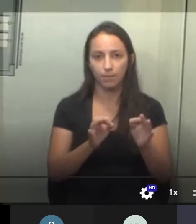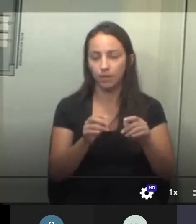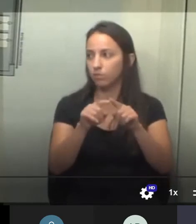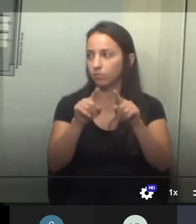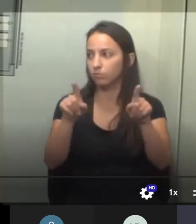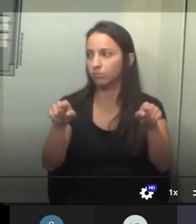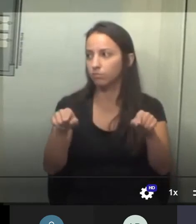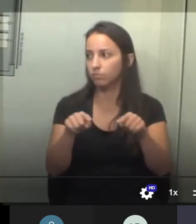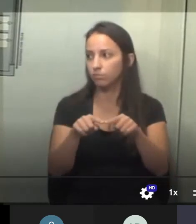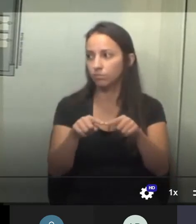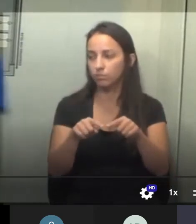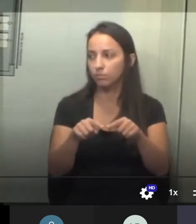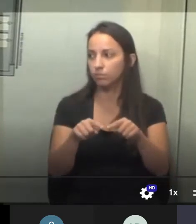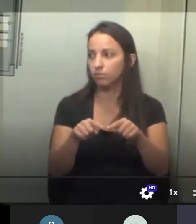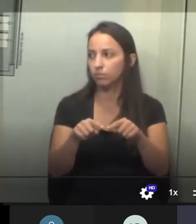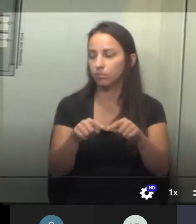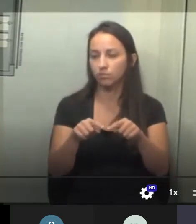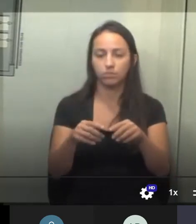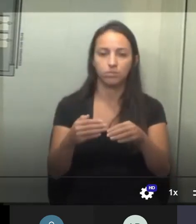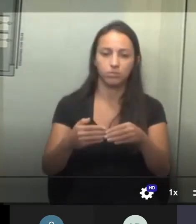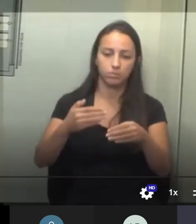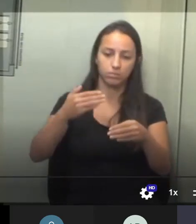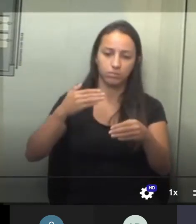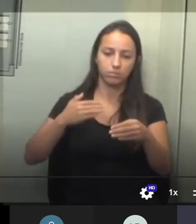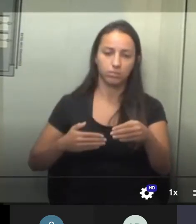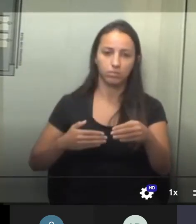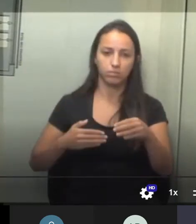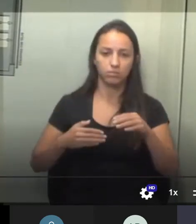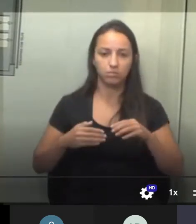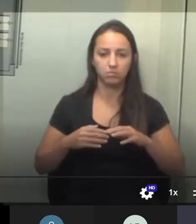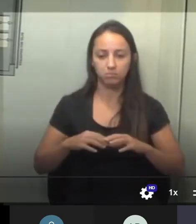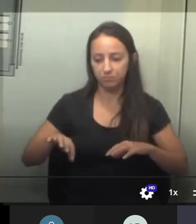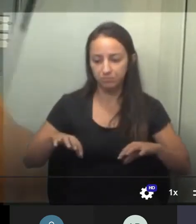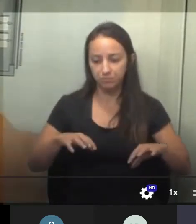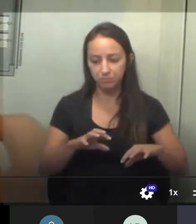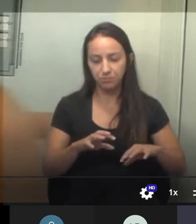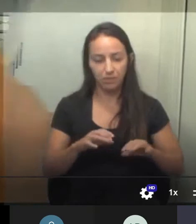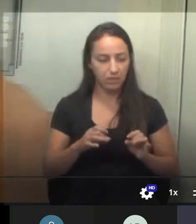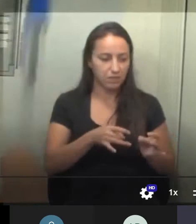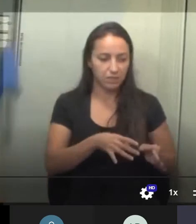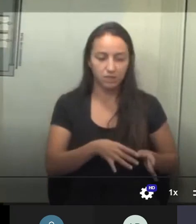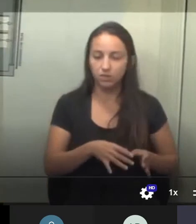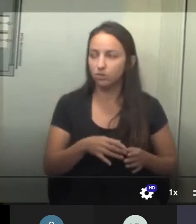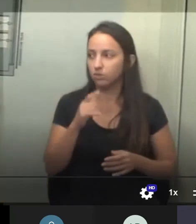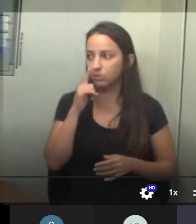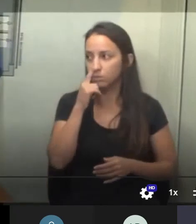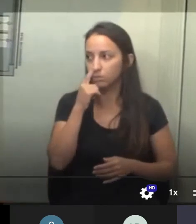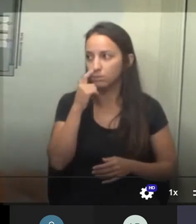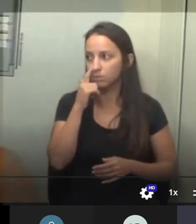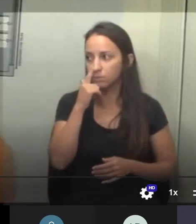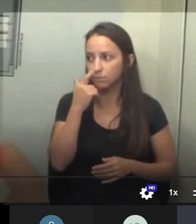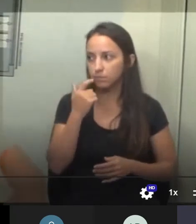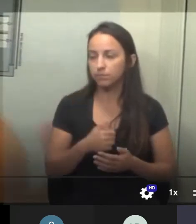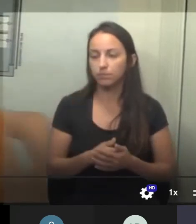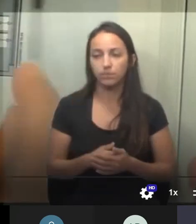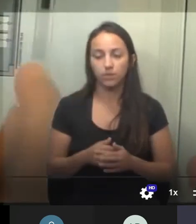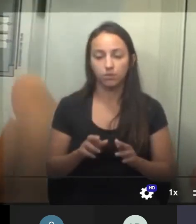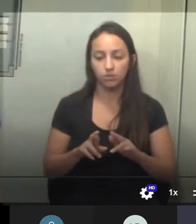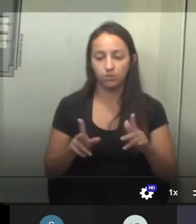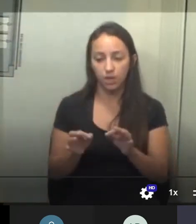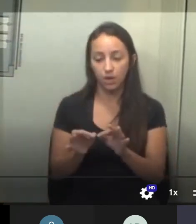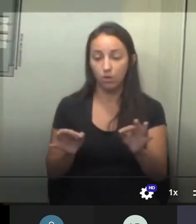é por aqui e a distribuição aqui, saída do lixo, tanto